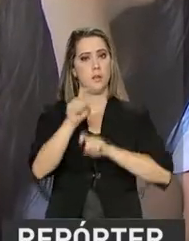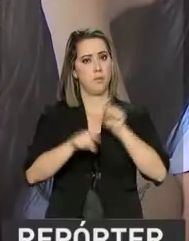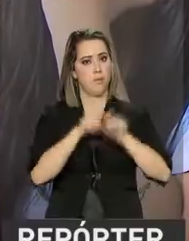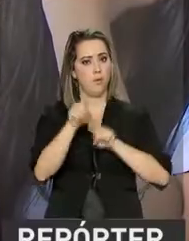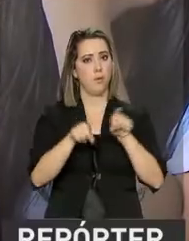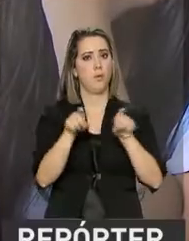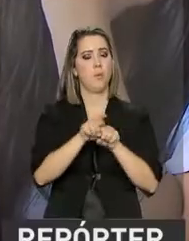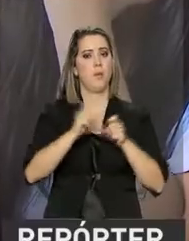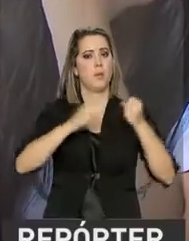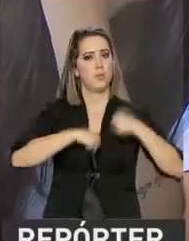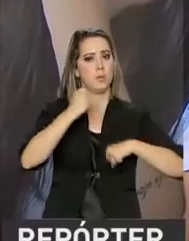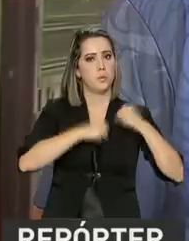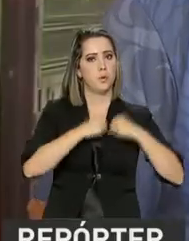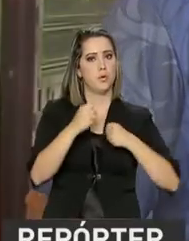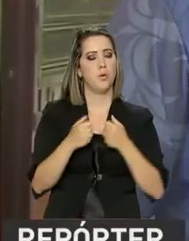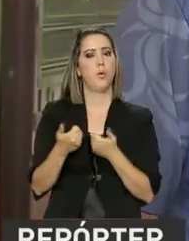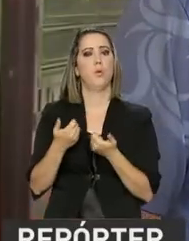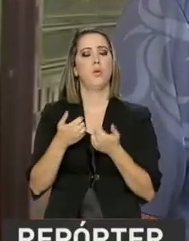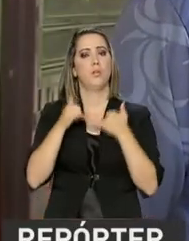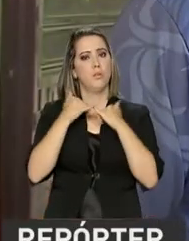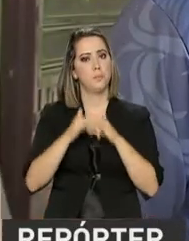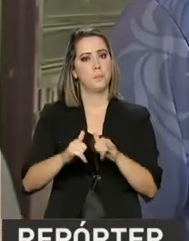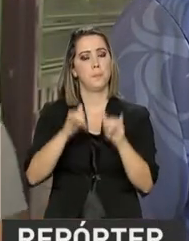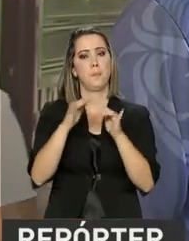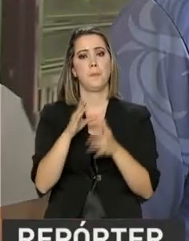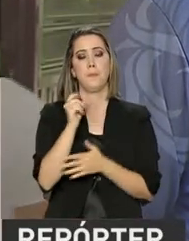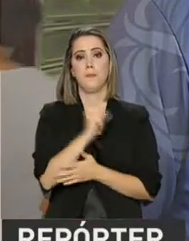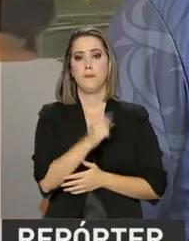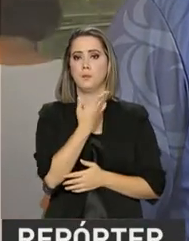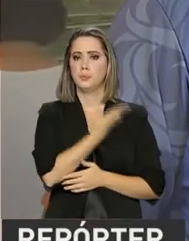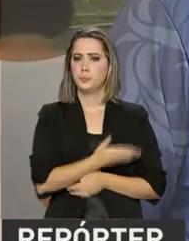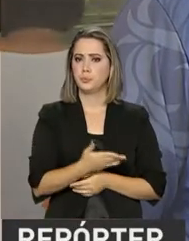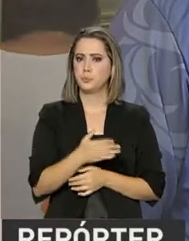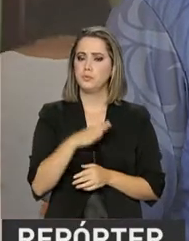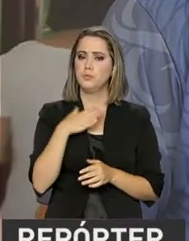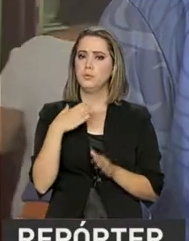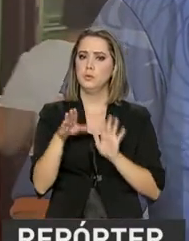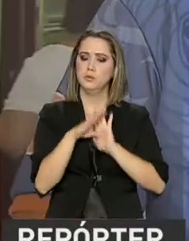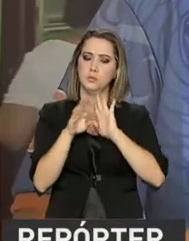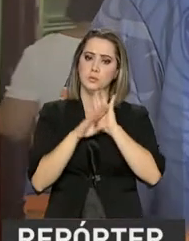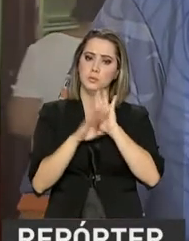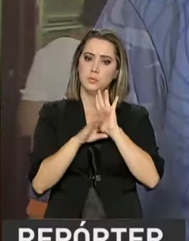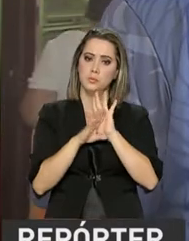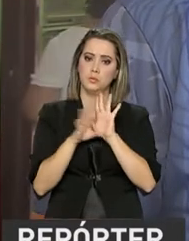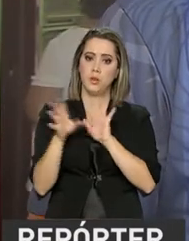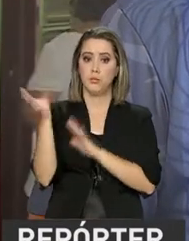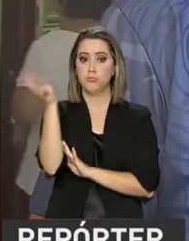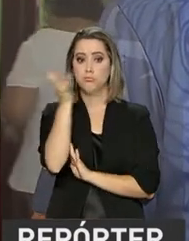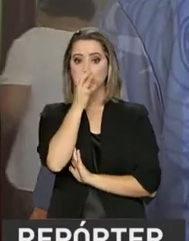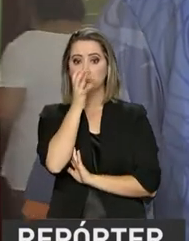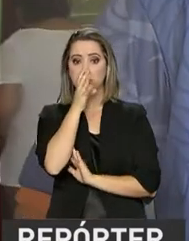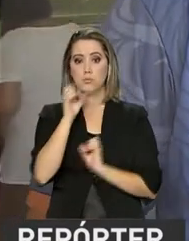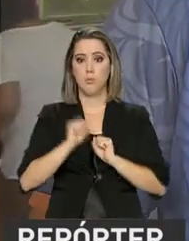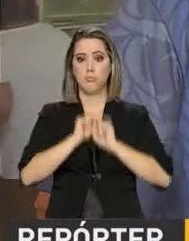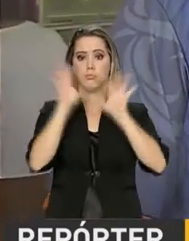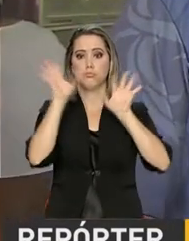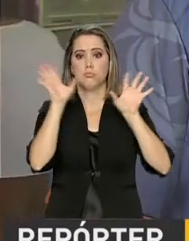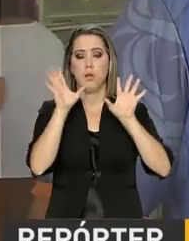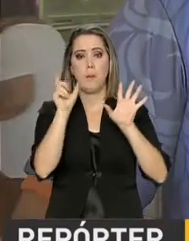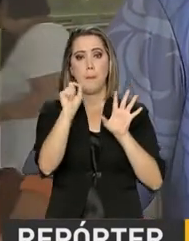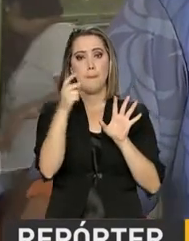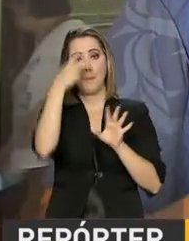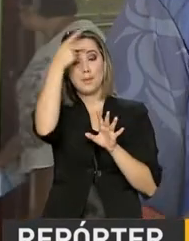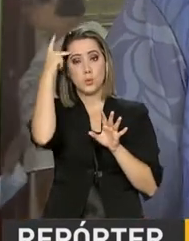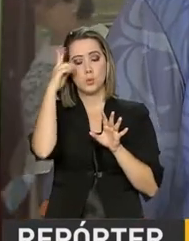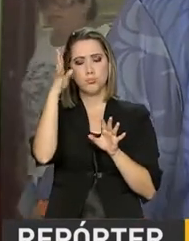mecânica, eletrônica. Esse projeto da robótica, ele despertou no aluno um